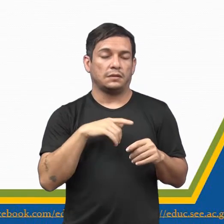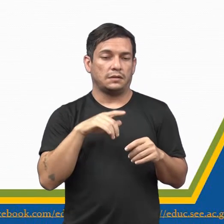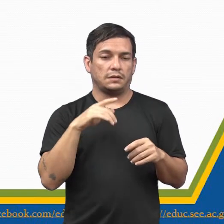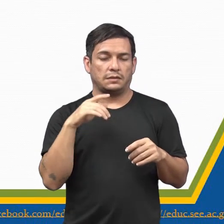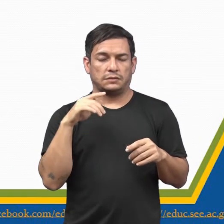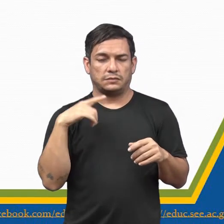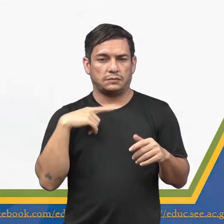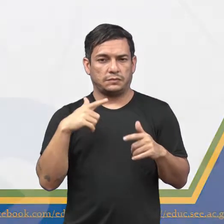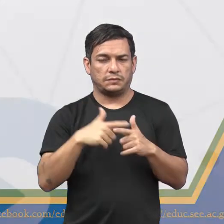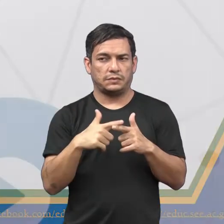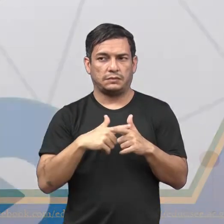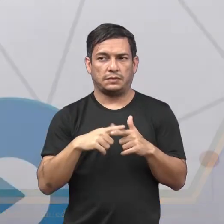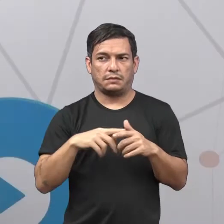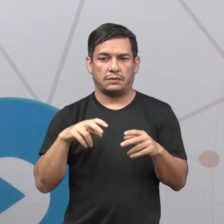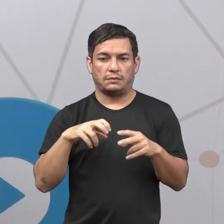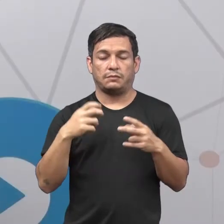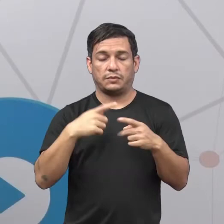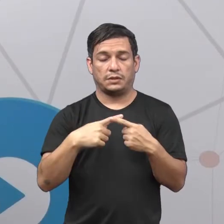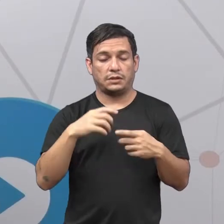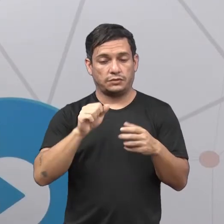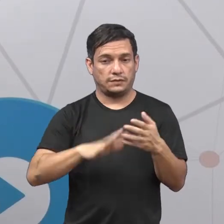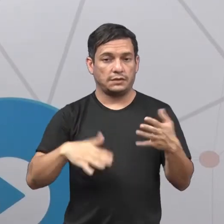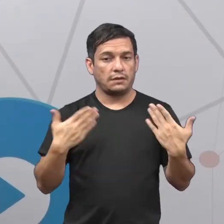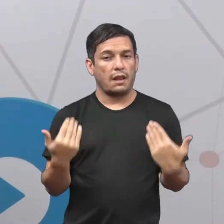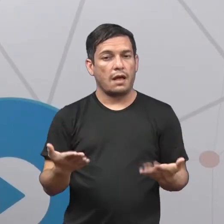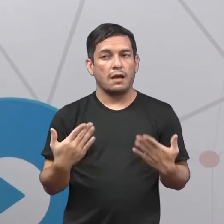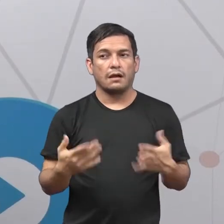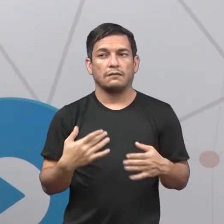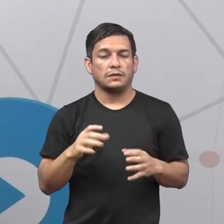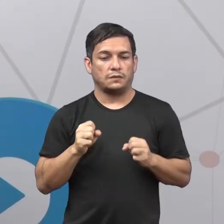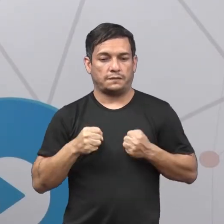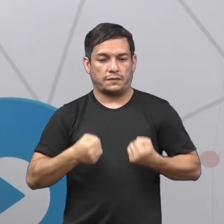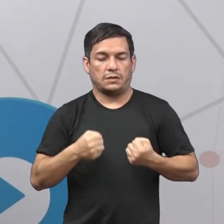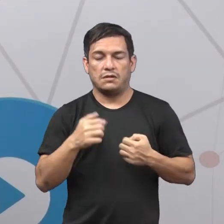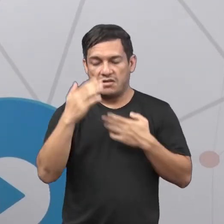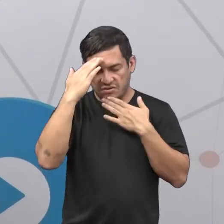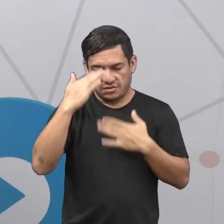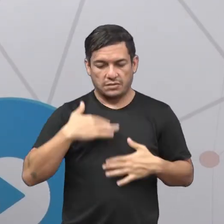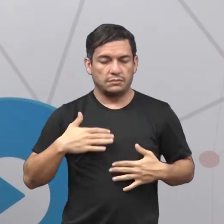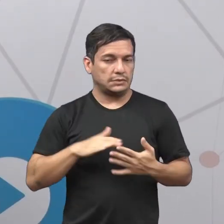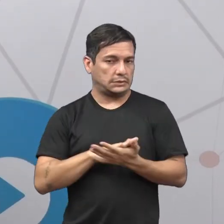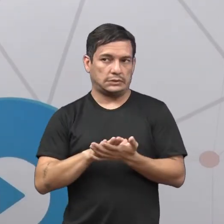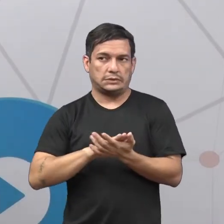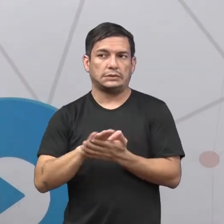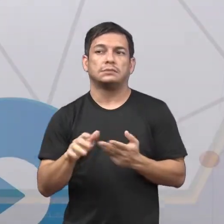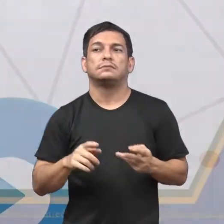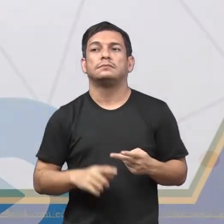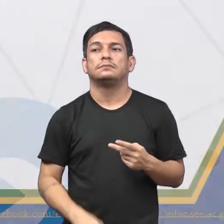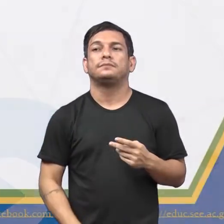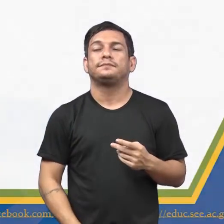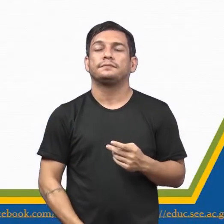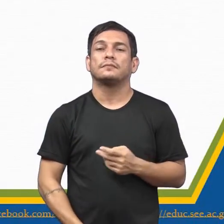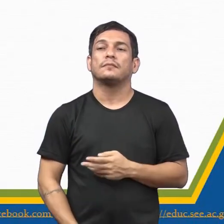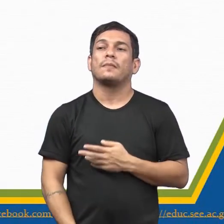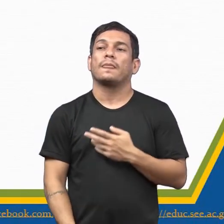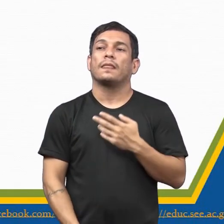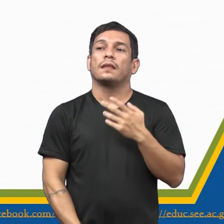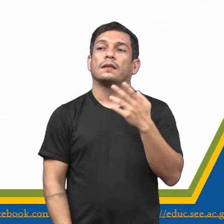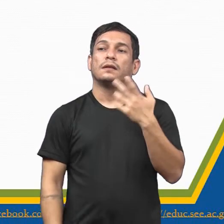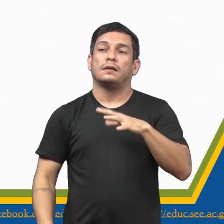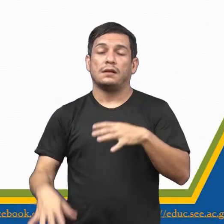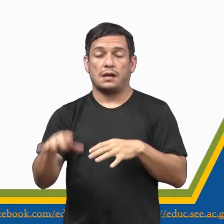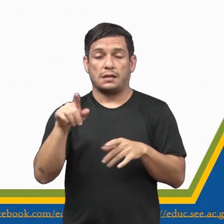de lesões, por ela ser uma atividade leve, ela não força tanto nenhuma parte do seu corpo. O gasto